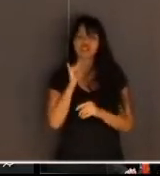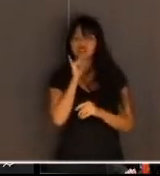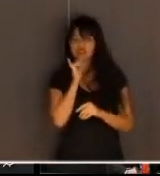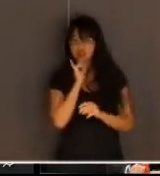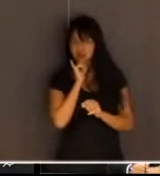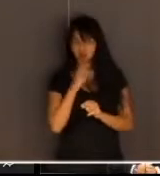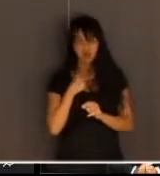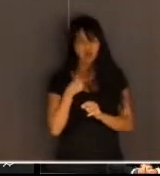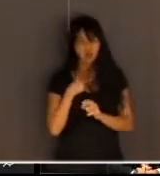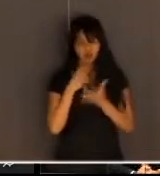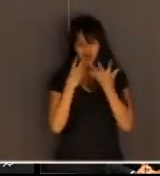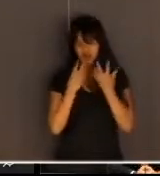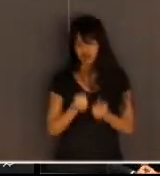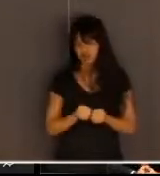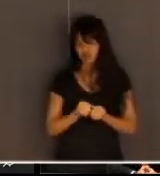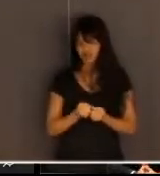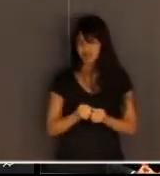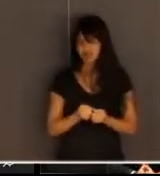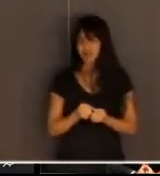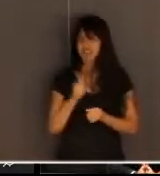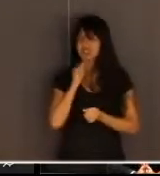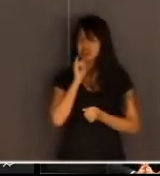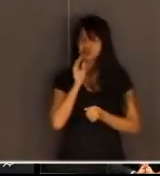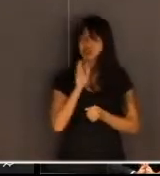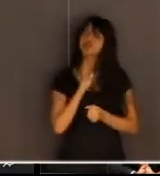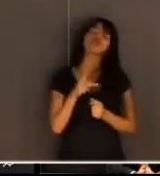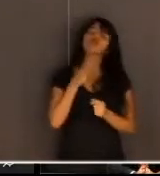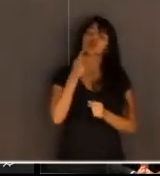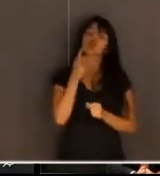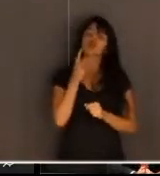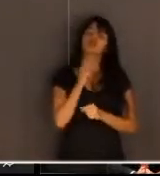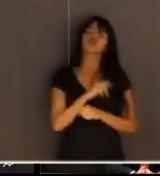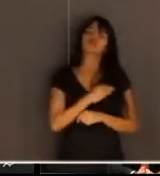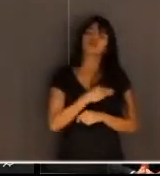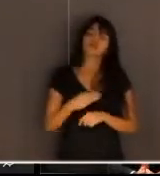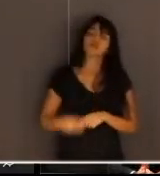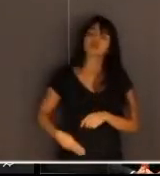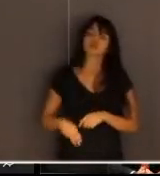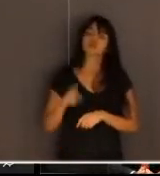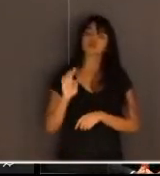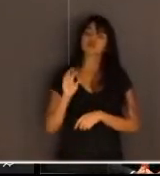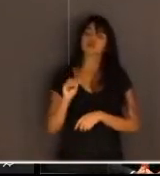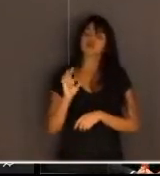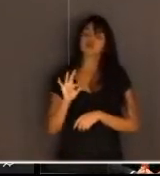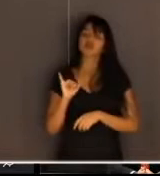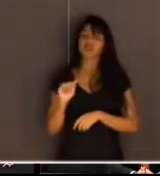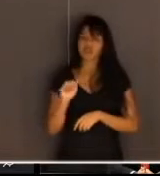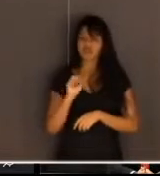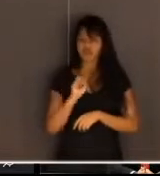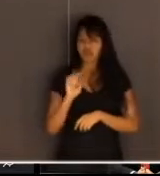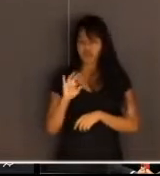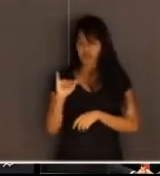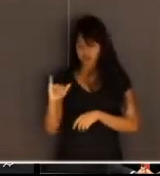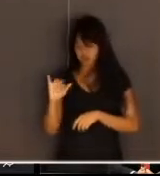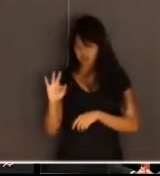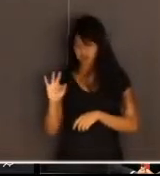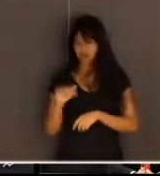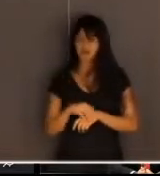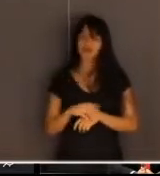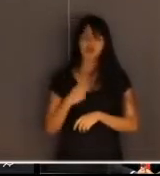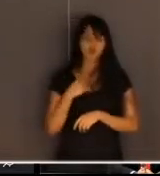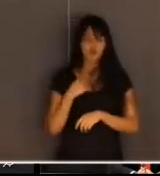foi implicitamente dito pelo ministro Toffoli do Supremo Tribunal Federal, nós não podemos